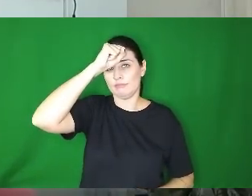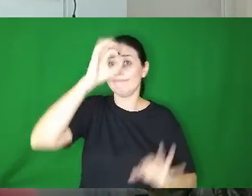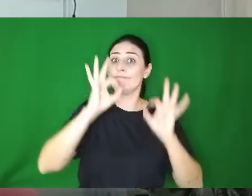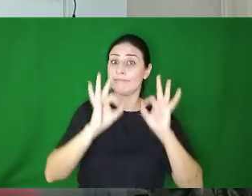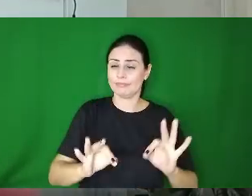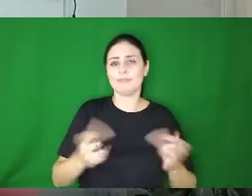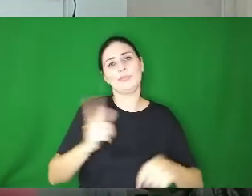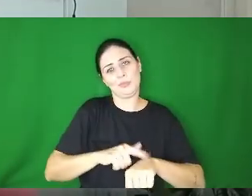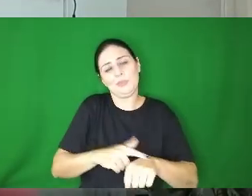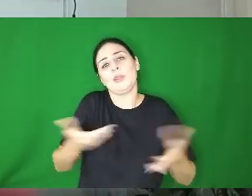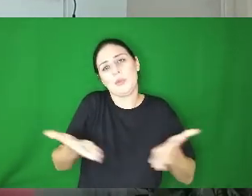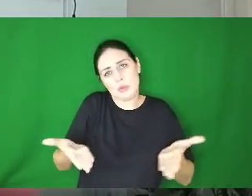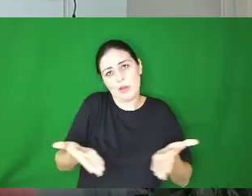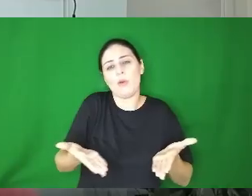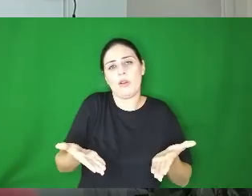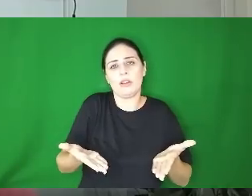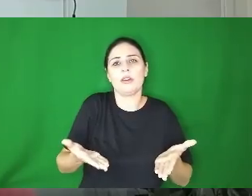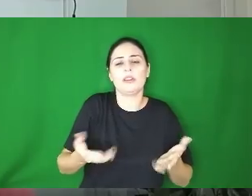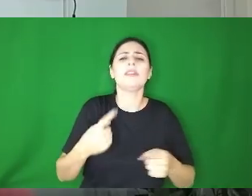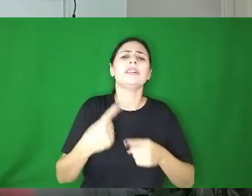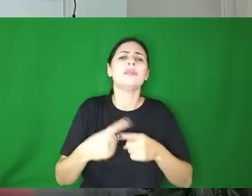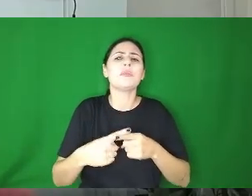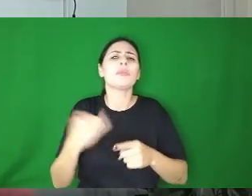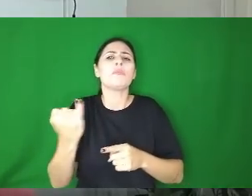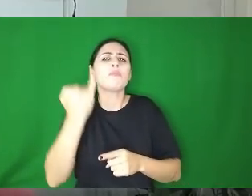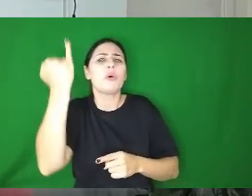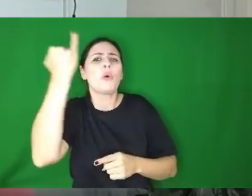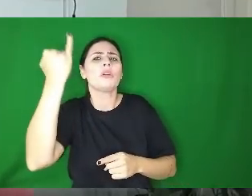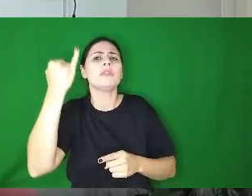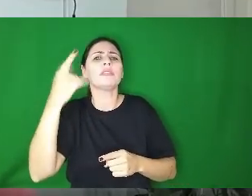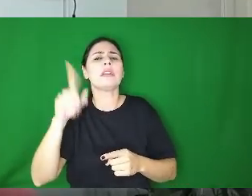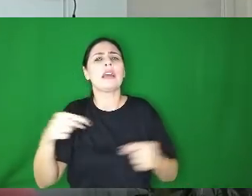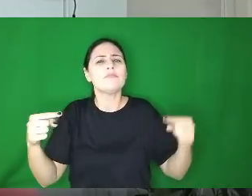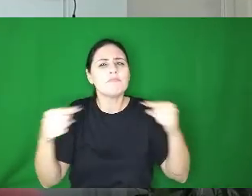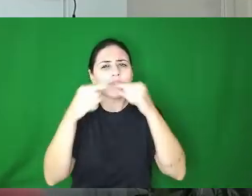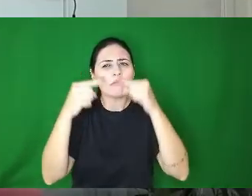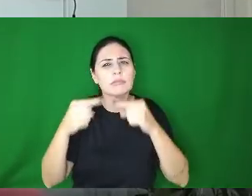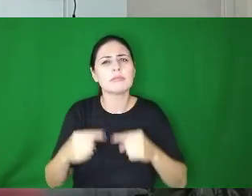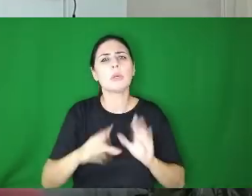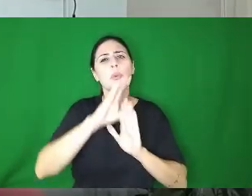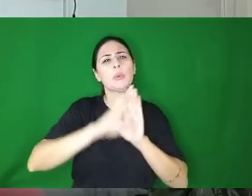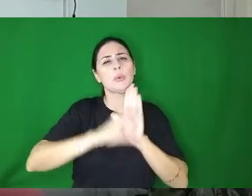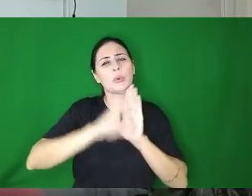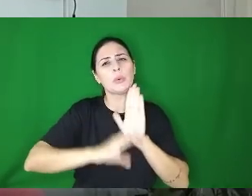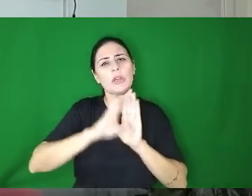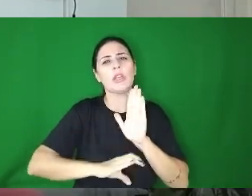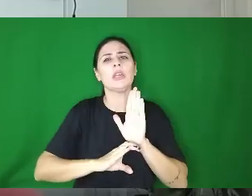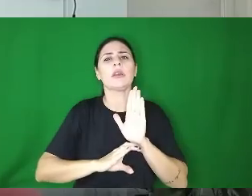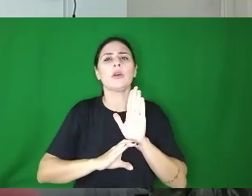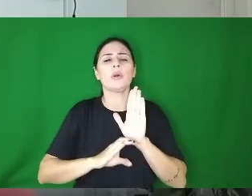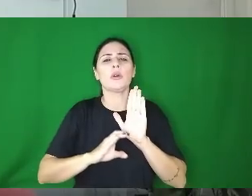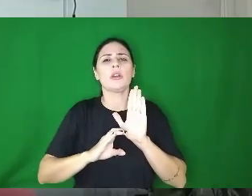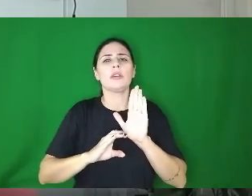pedir para a criança fazer a leitura gravando áudio, gravar um videozinho, porque é importante pensar no alinhamento